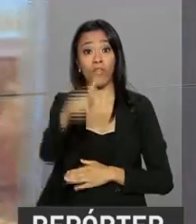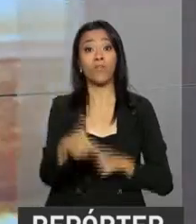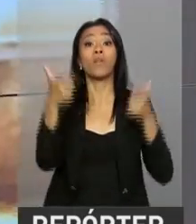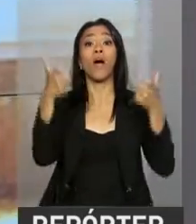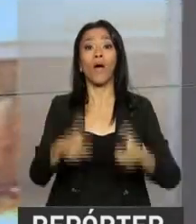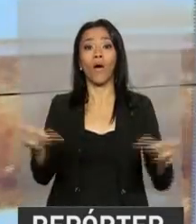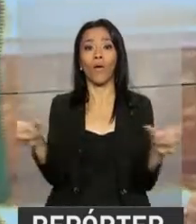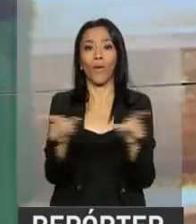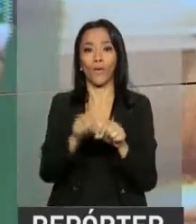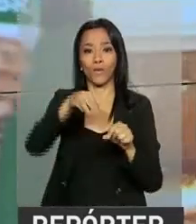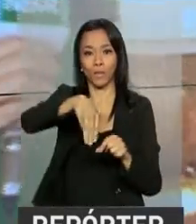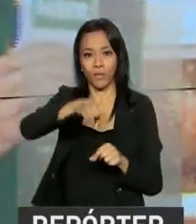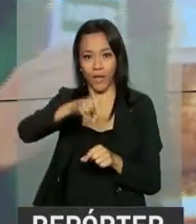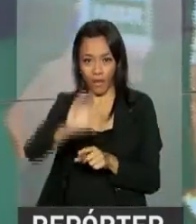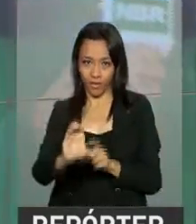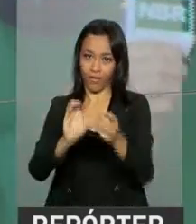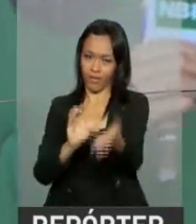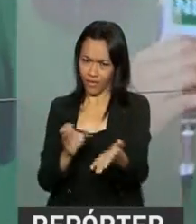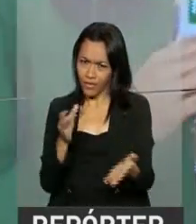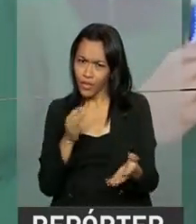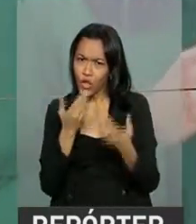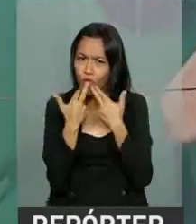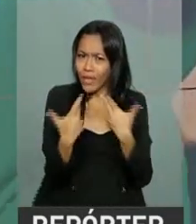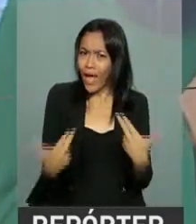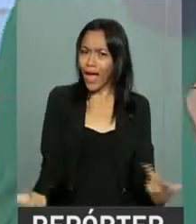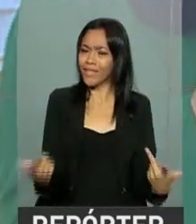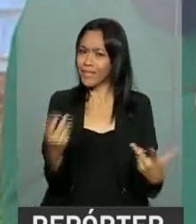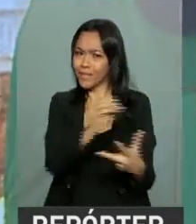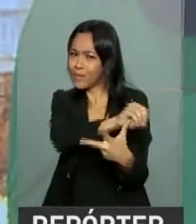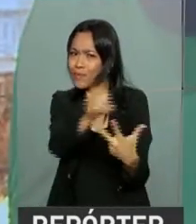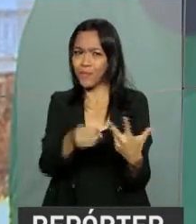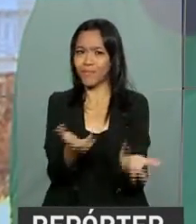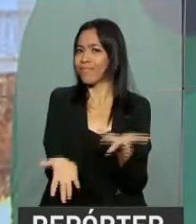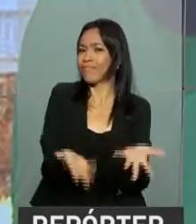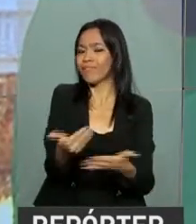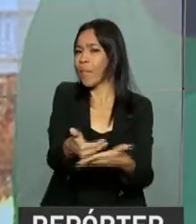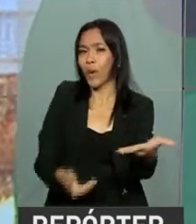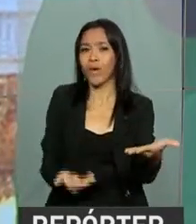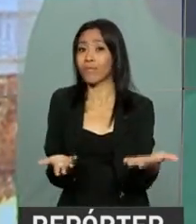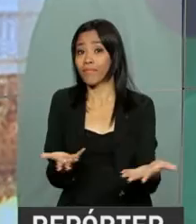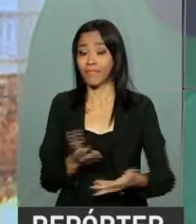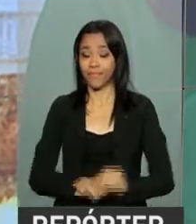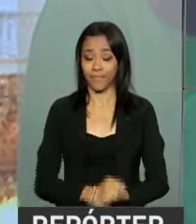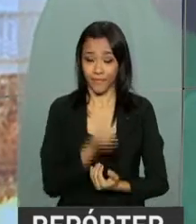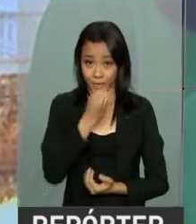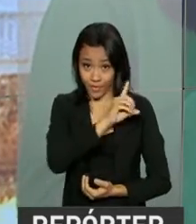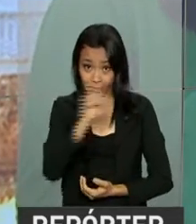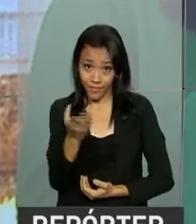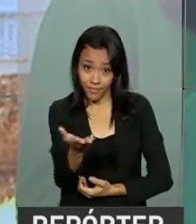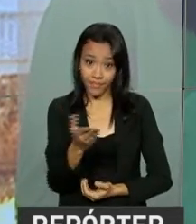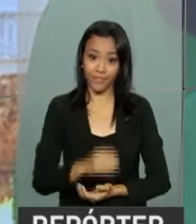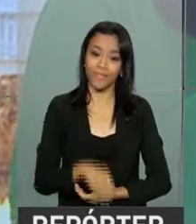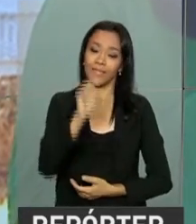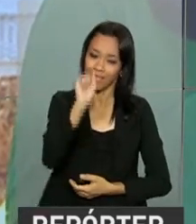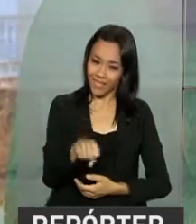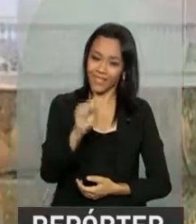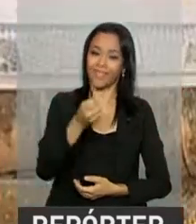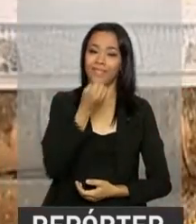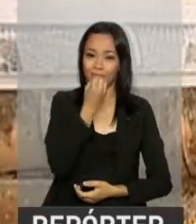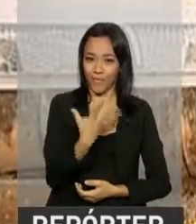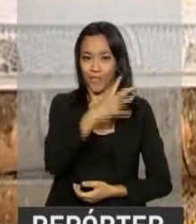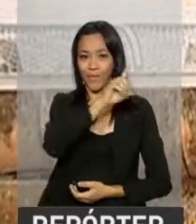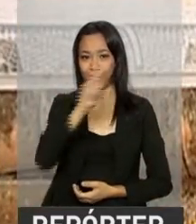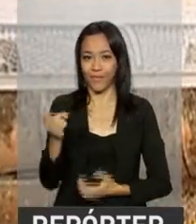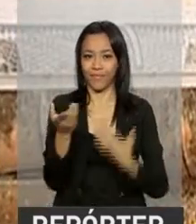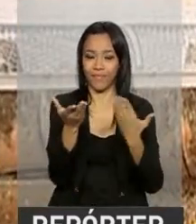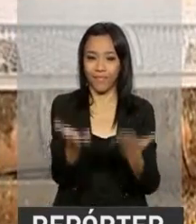Tem novidade aí, Paola, para quem vai fazer o Exame Nacional do Ensino Médio, não é isso? Bom dia para você. É isso mesmo, Renata. Bom dia para